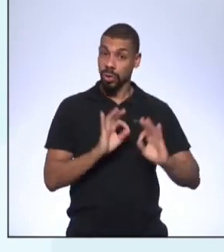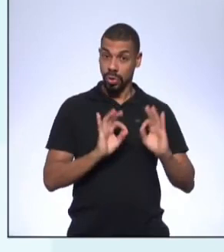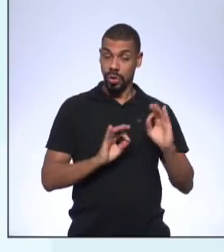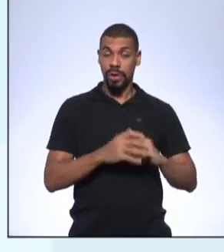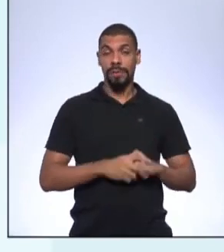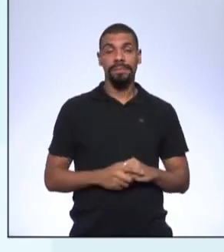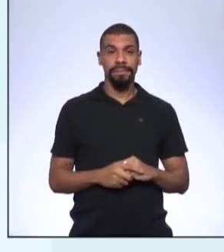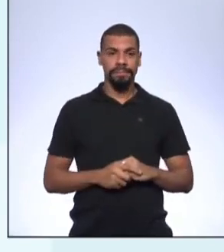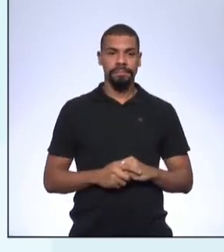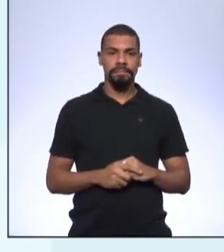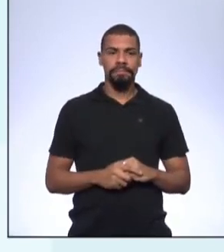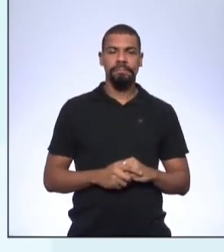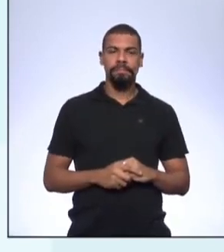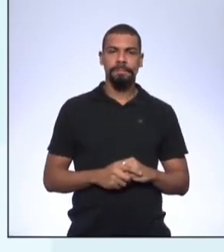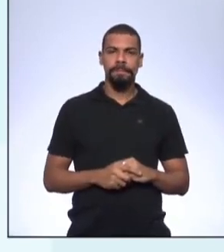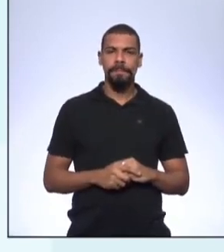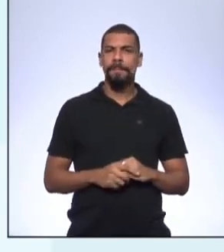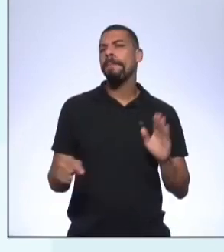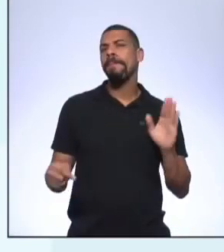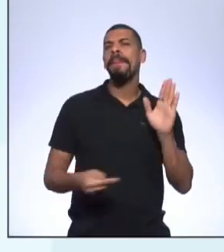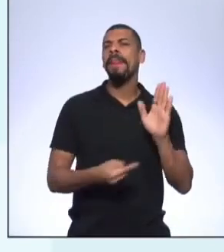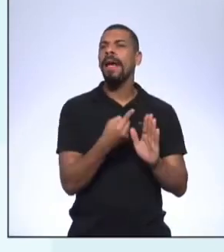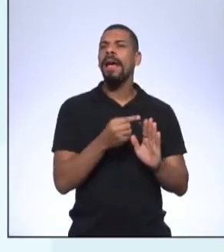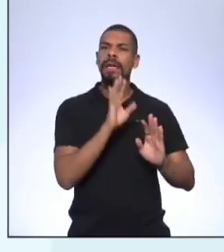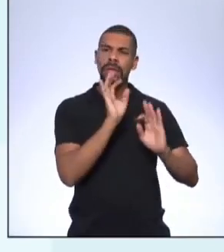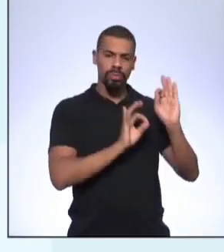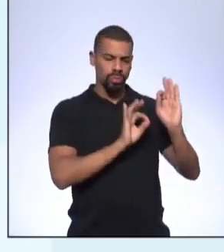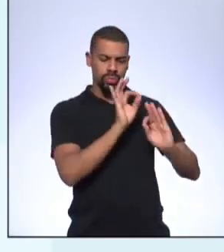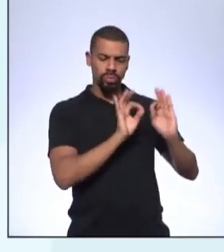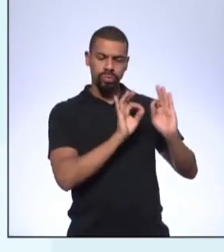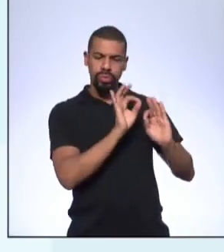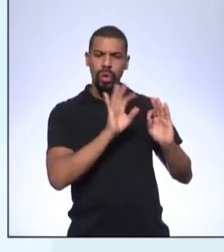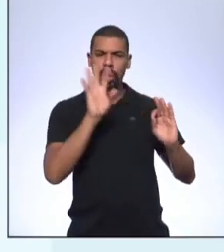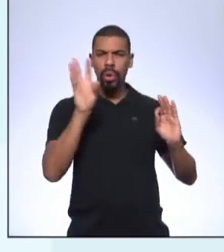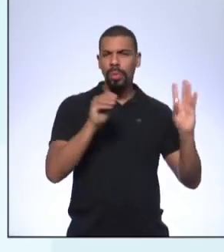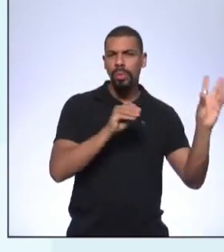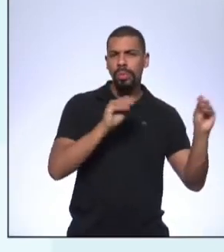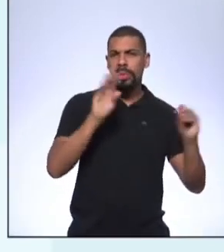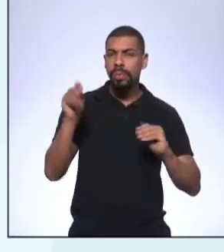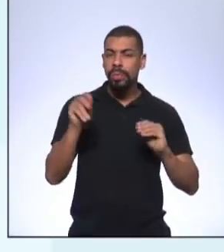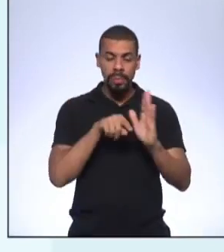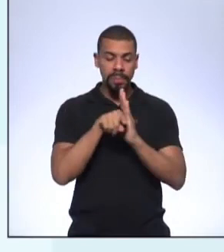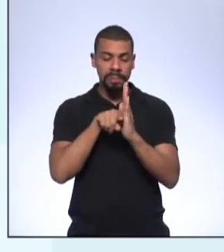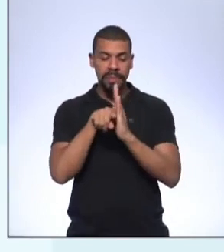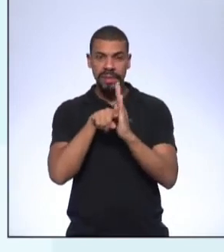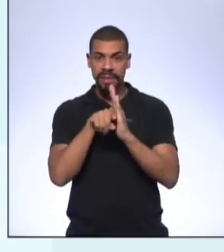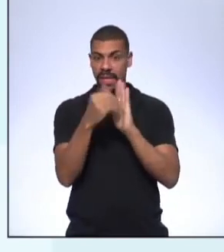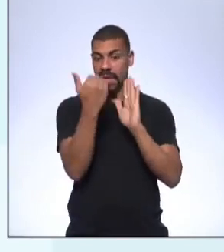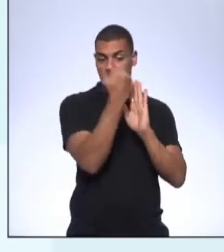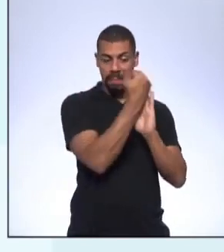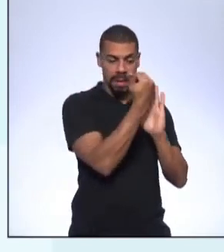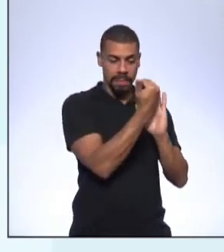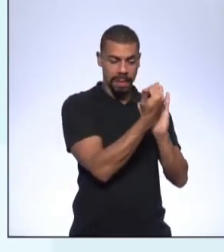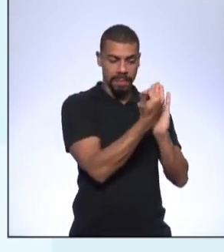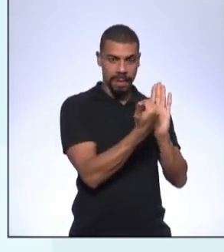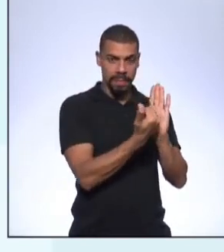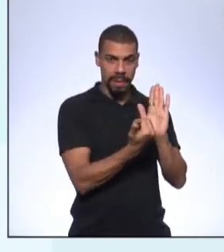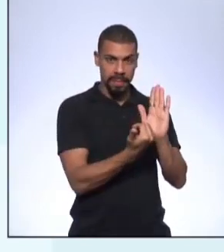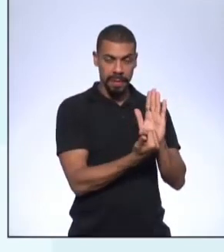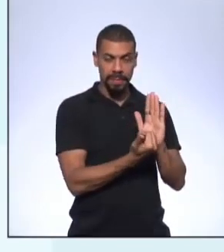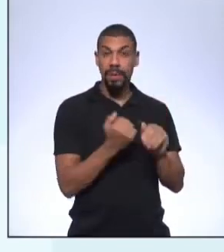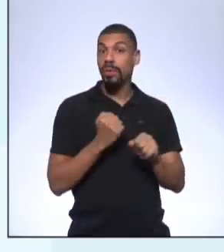vocês, tá? Então, ó, primeiro vocês já vão pegar os itens da pesquisa, vão naquela ordem porque tá na